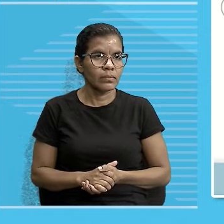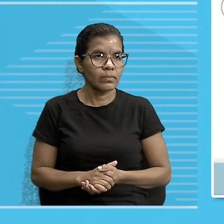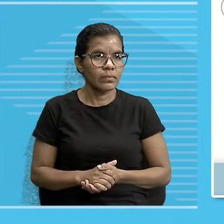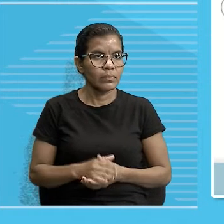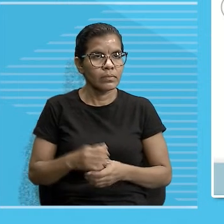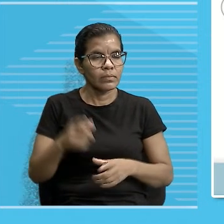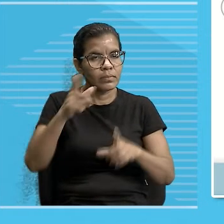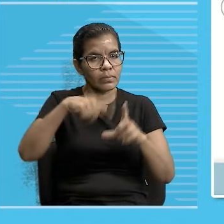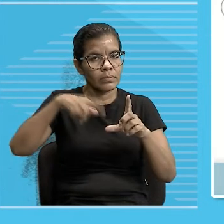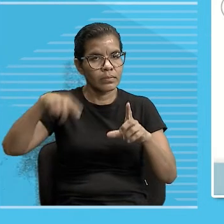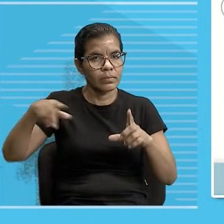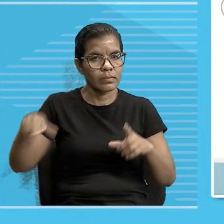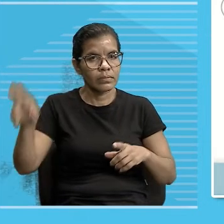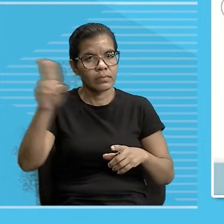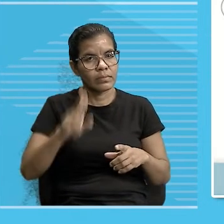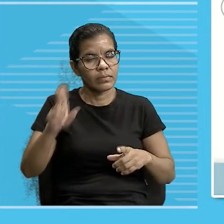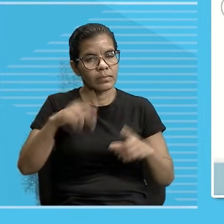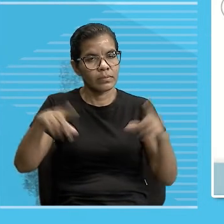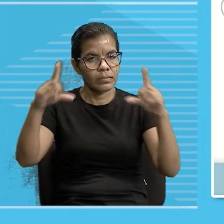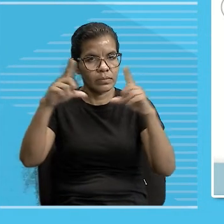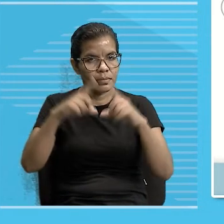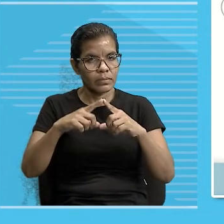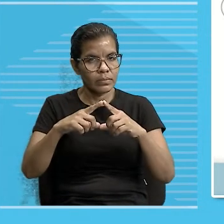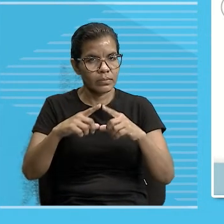Variação, você usa essa com o triângulo, tá? Com o delta.